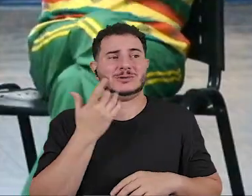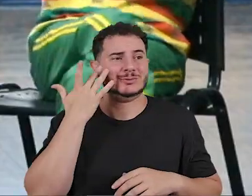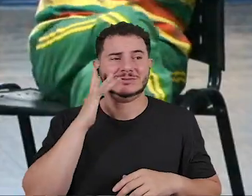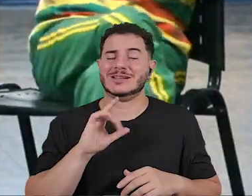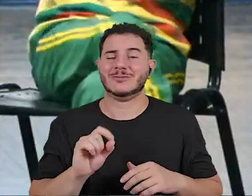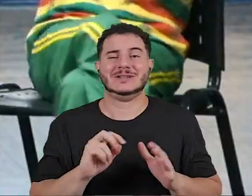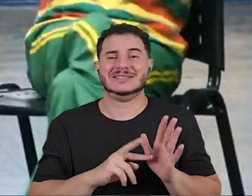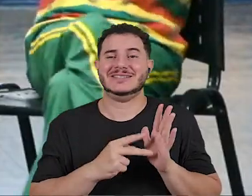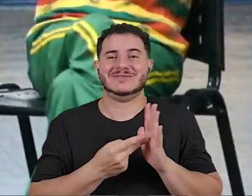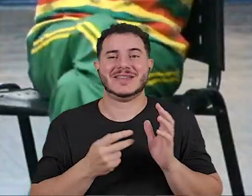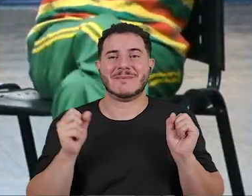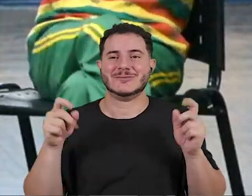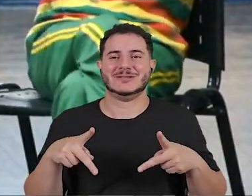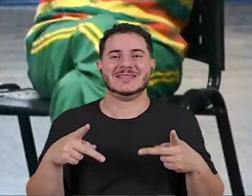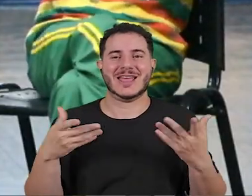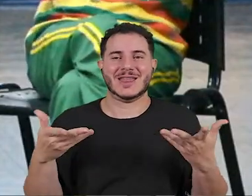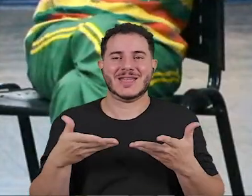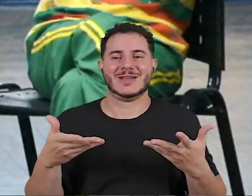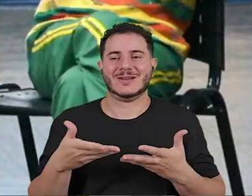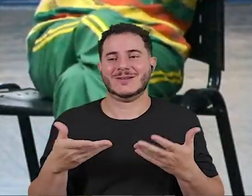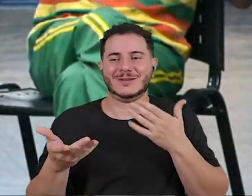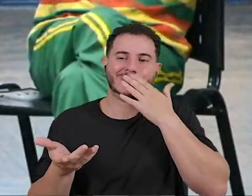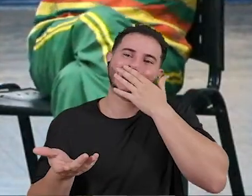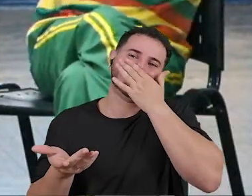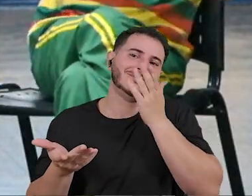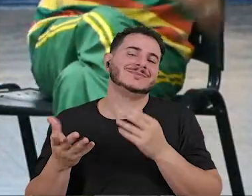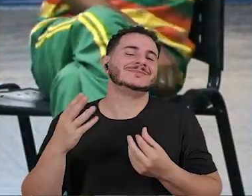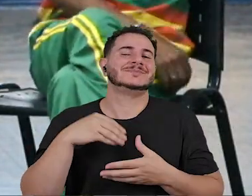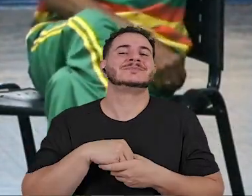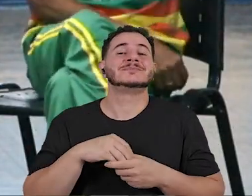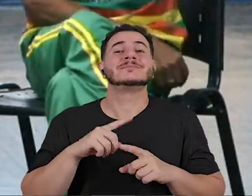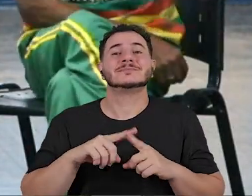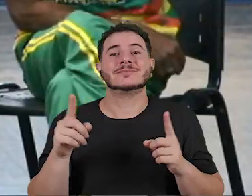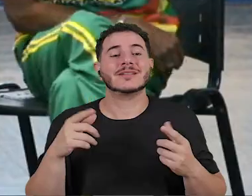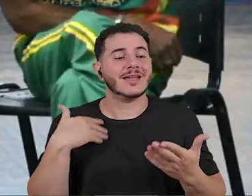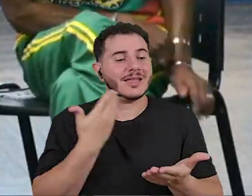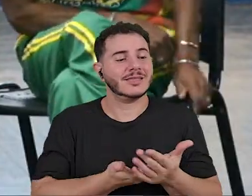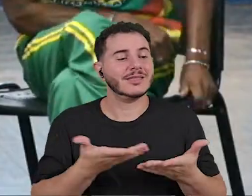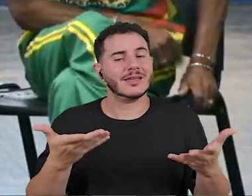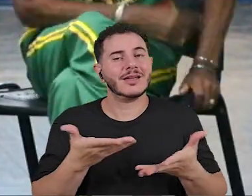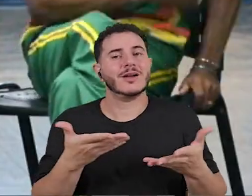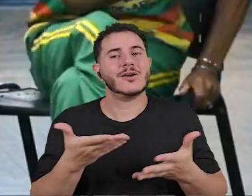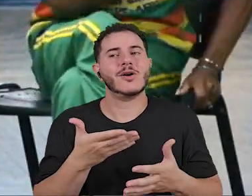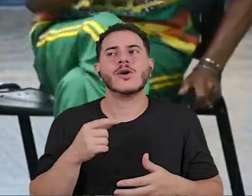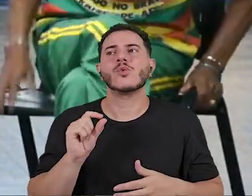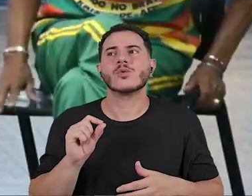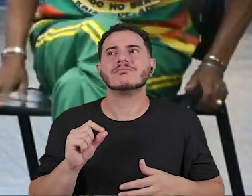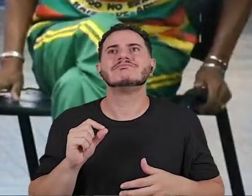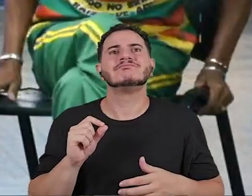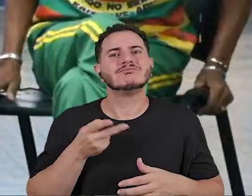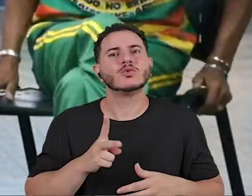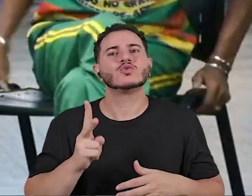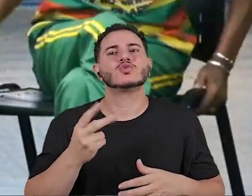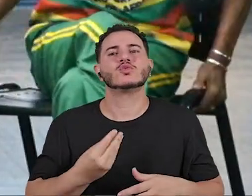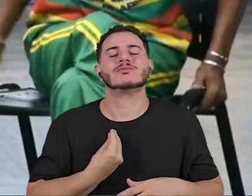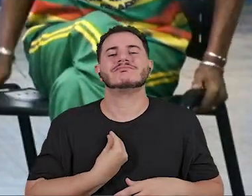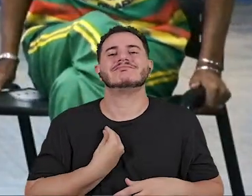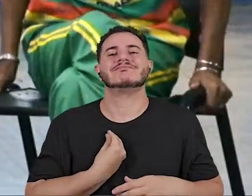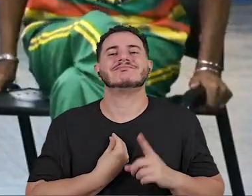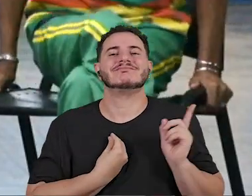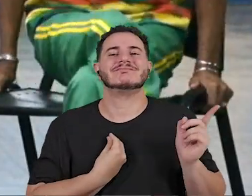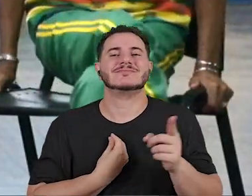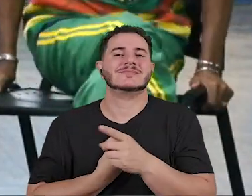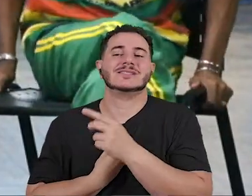conosco, né? Então isso é uma alegria, porque a história viva está lá, né? As pessoas que faziam parte enquanto